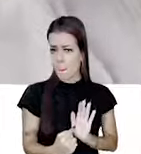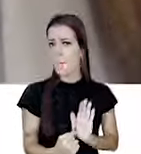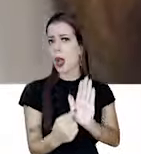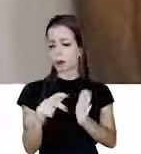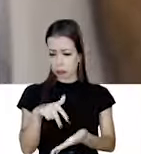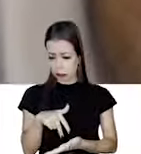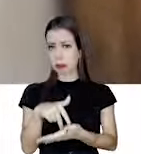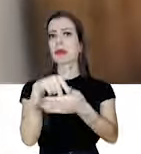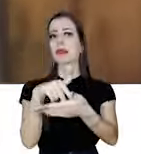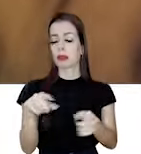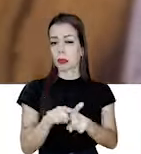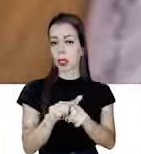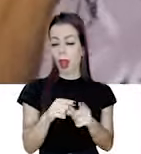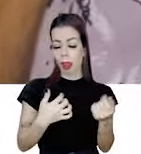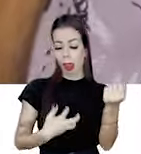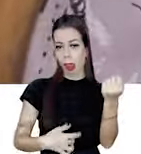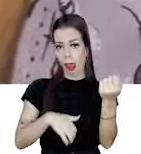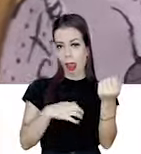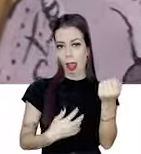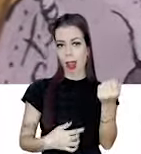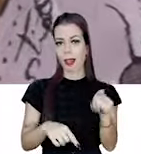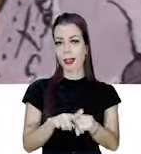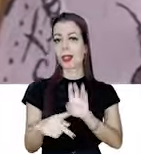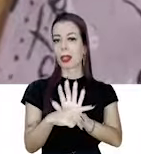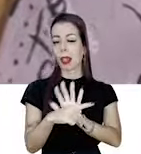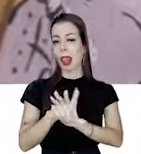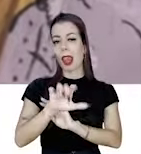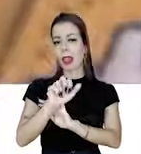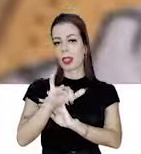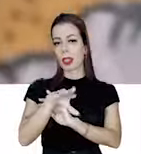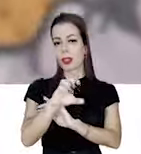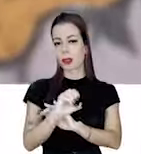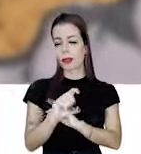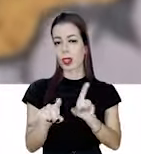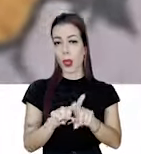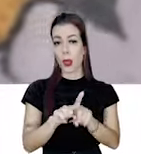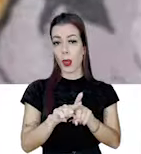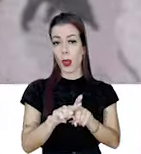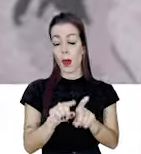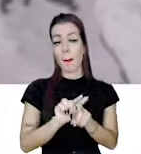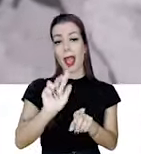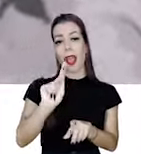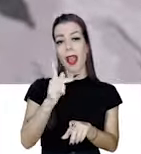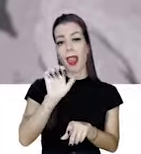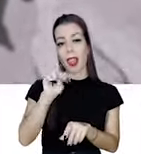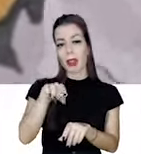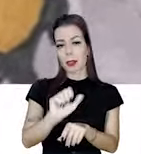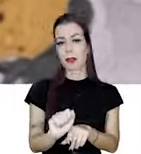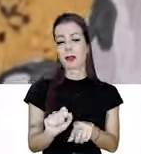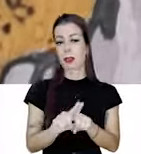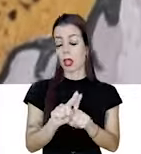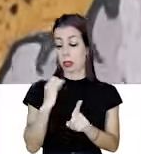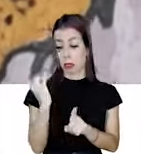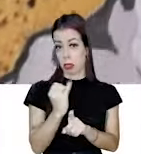produzirem mais. A que eu me destaco mais seria essa viola, que é uma viola de coxo produzida pelo mestre Sebastião lá de Ladário, e ela recebeu a figura da